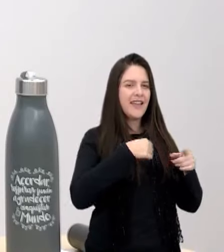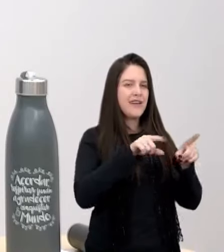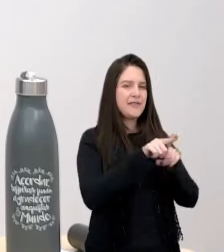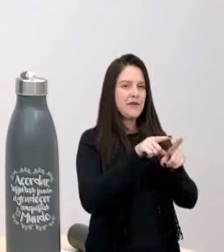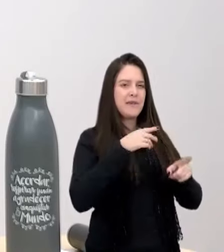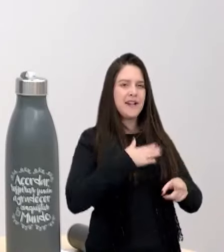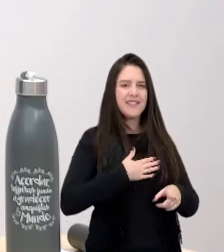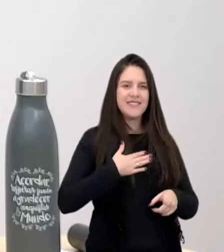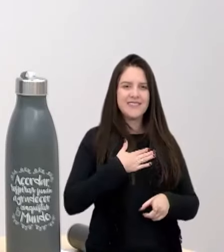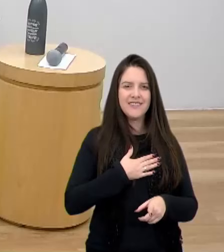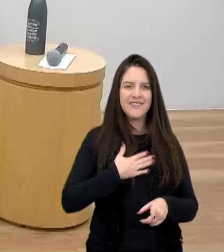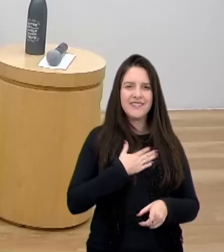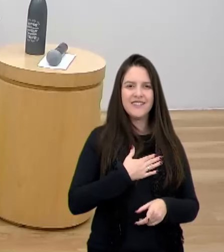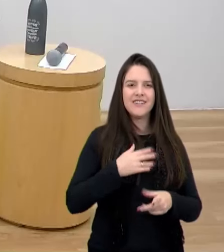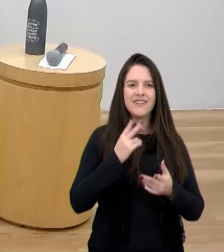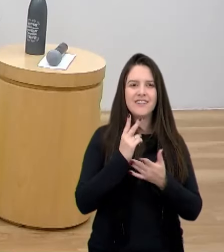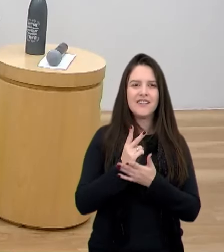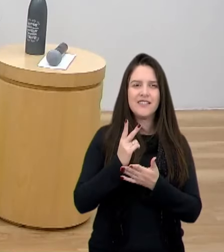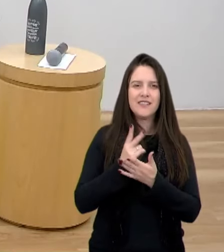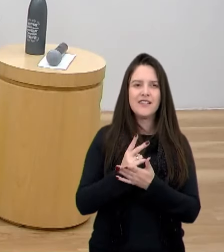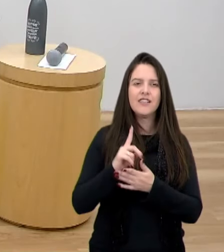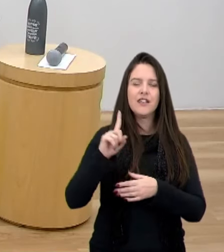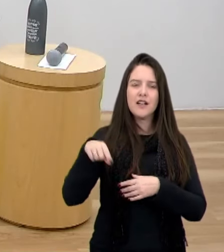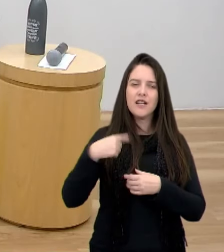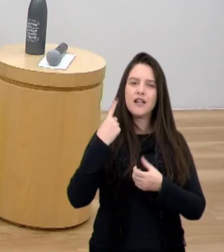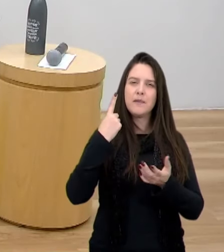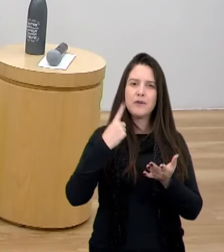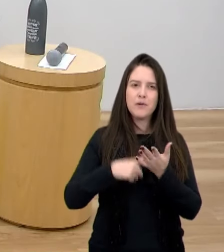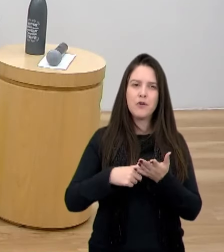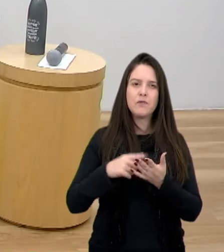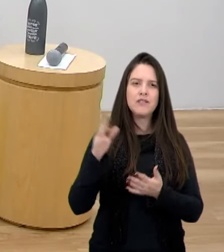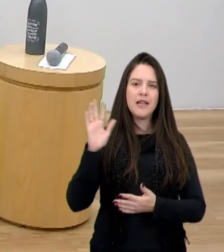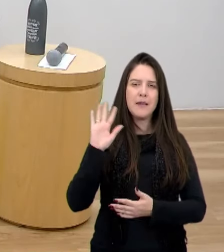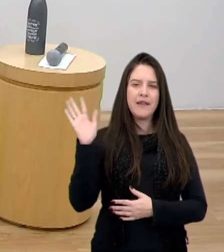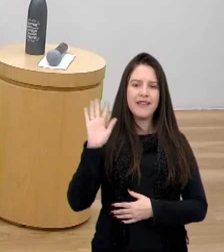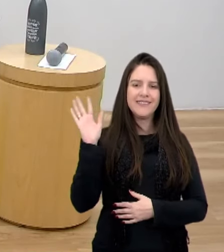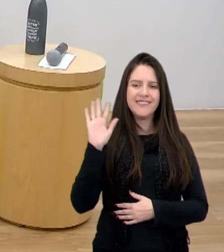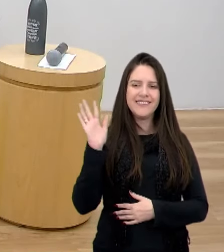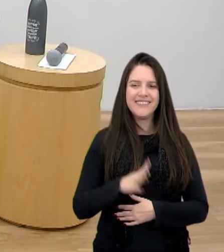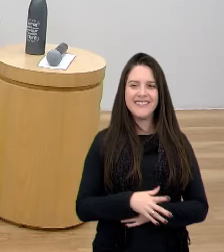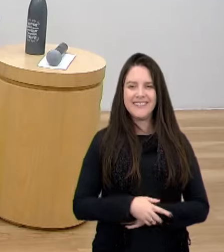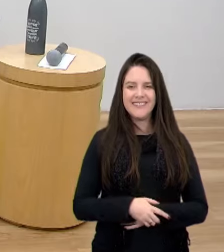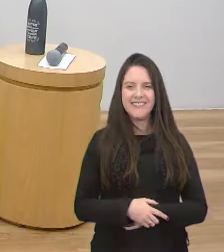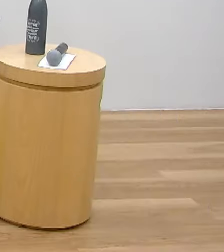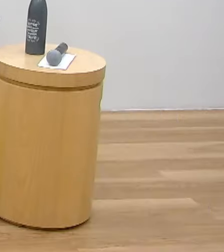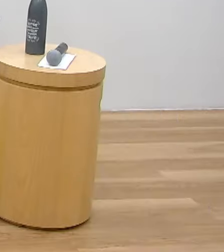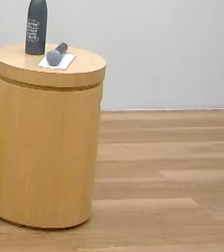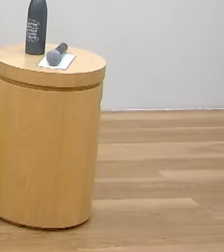prazer. Perfeito, pessoal. A gente se vê na nossa próxima aula. Até mais. Até mais, tchau, tchau.